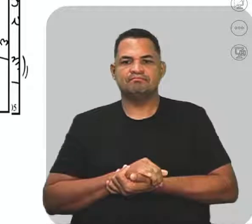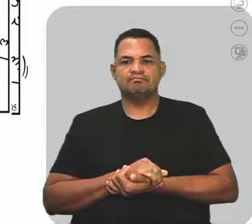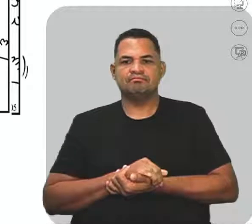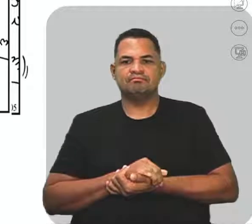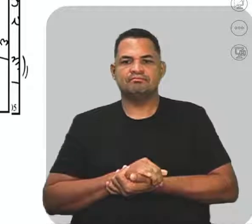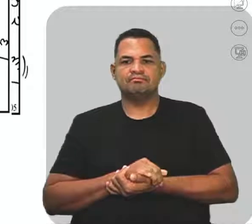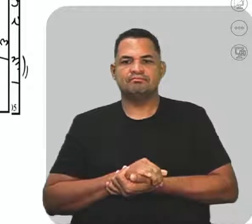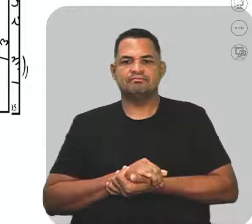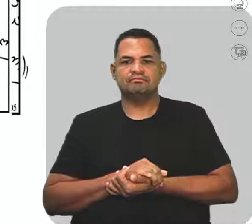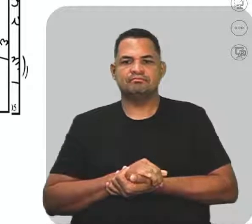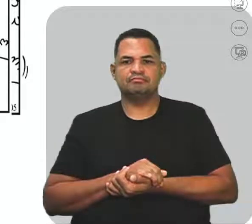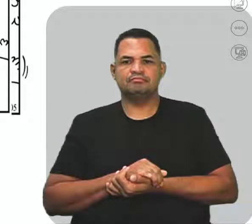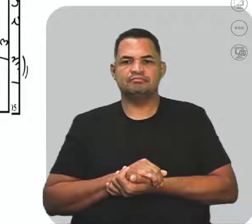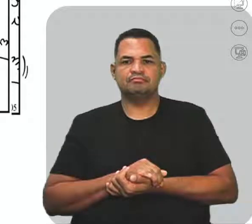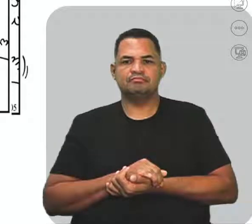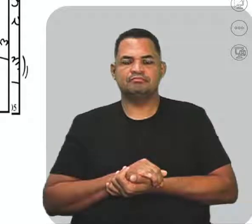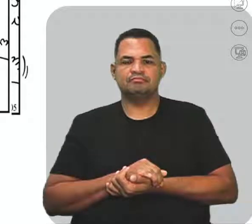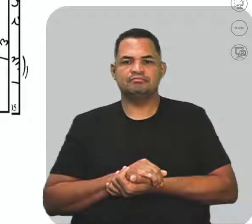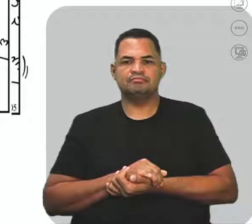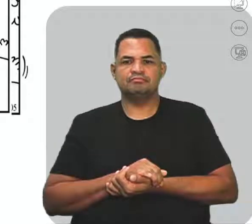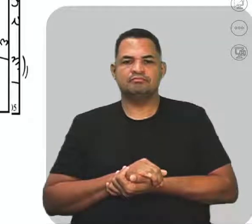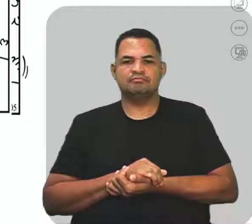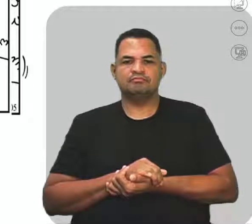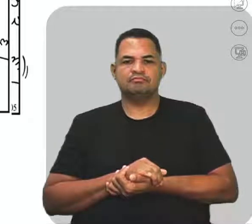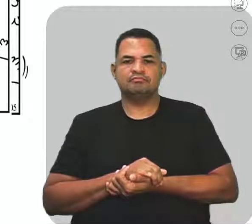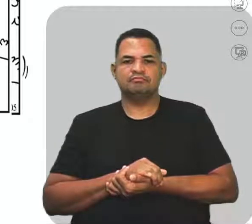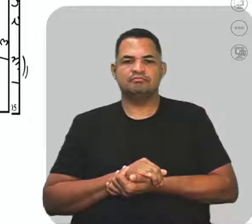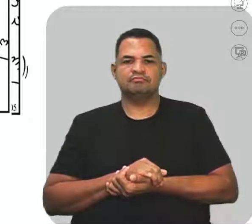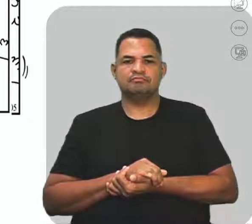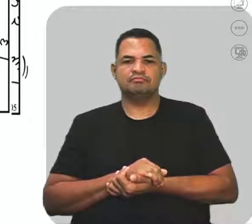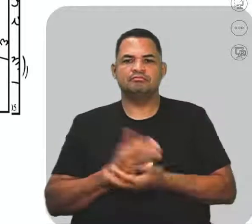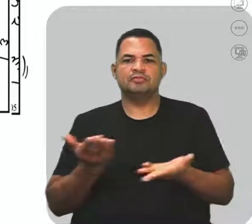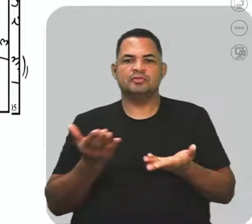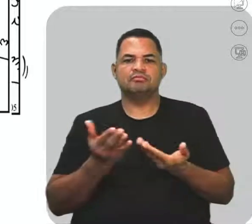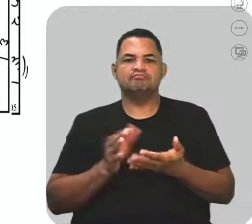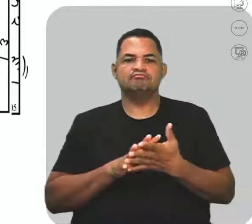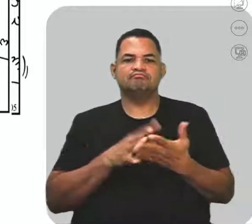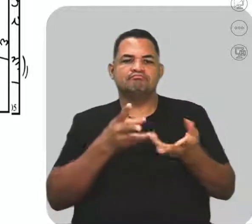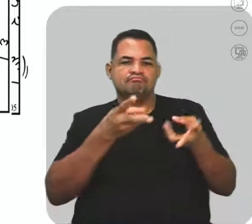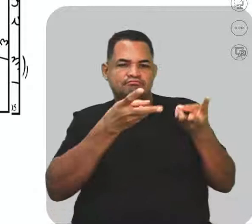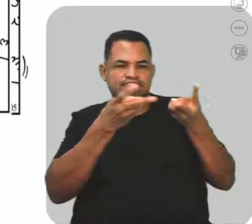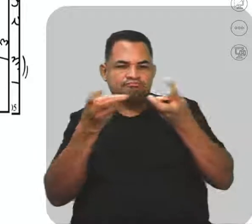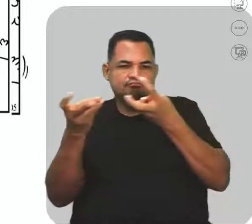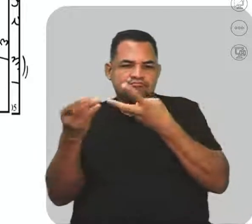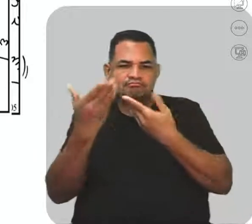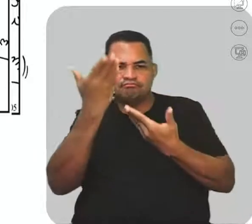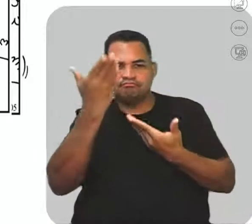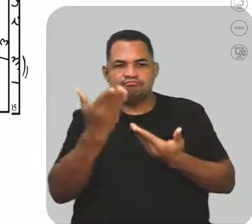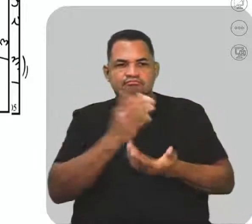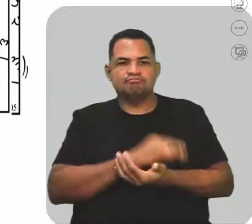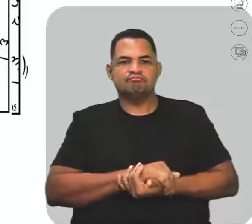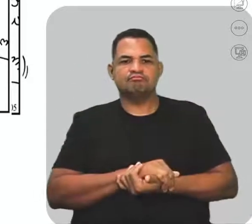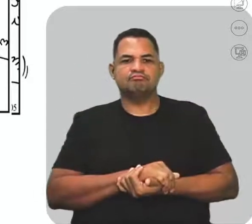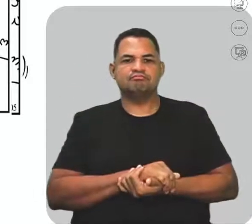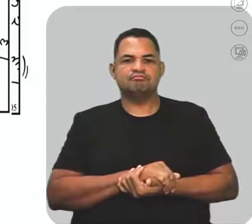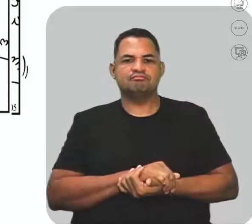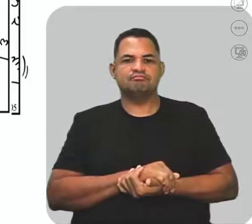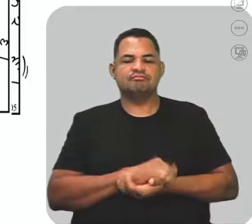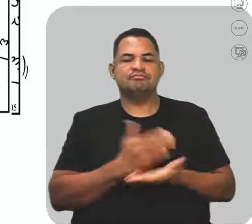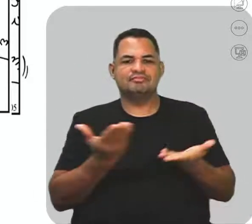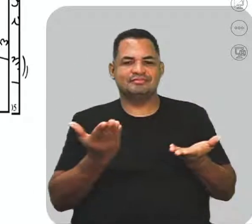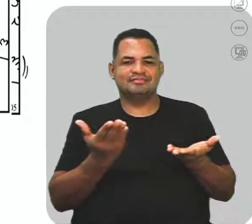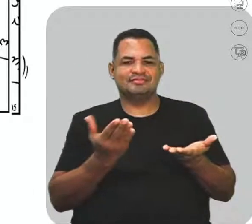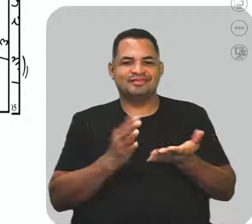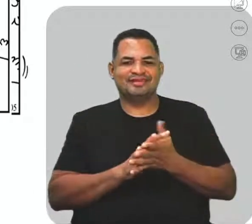Gente, olha, que dó, né? Vamos fazer a leitura aqui. Que pena, né? É claro que o cão também tem que dormir dentro